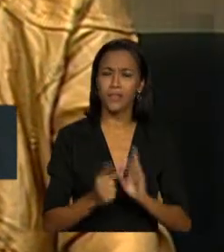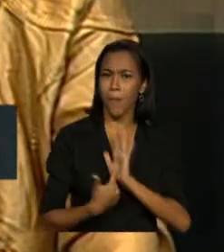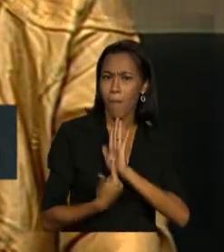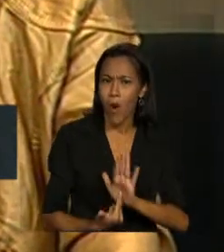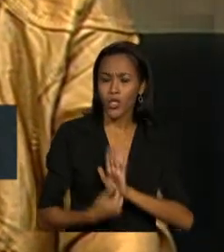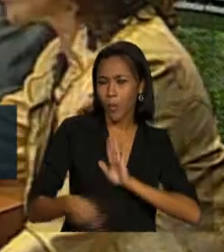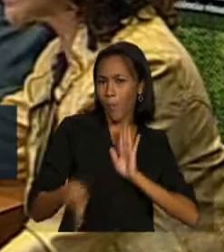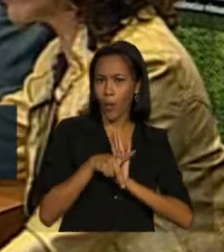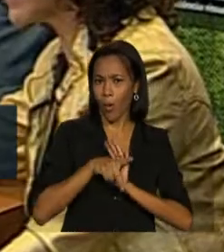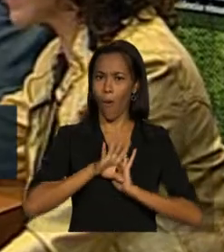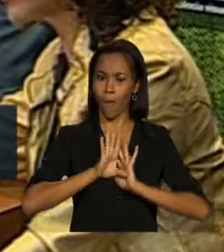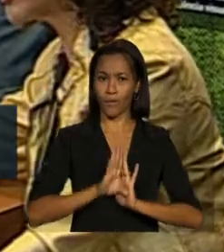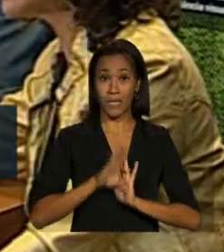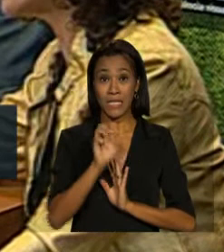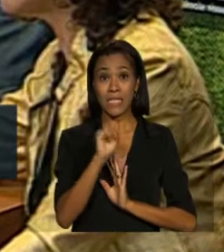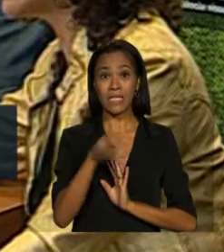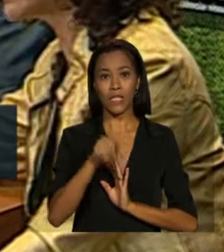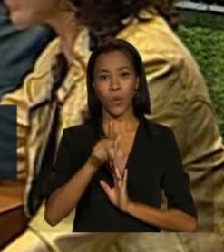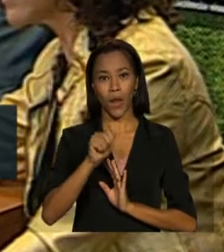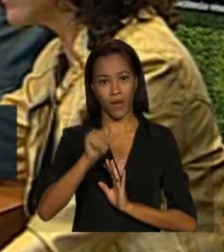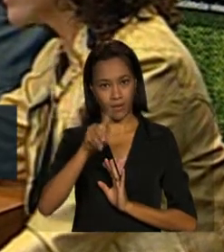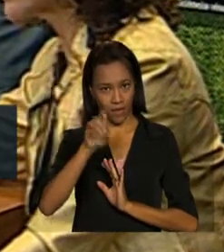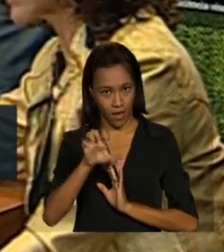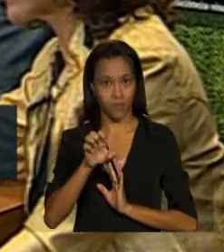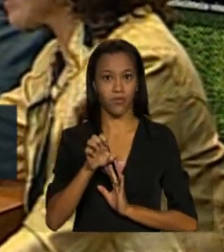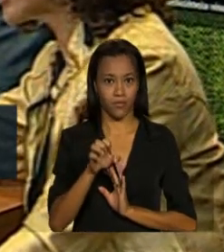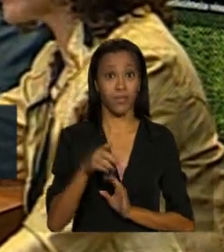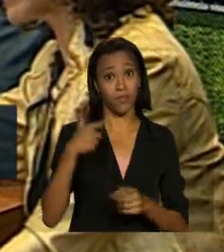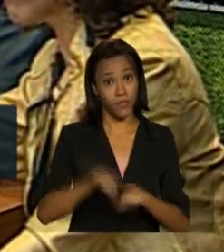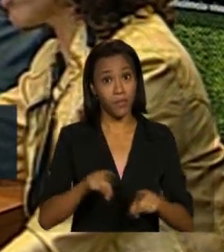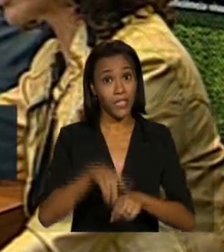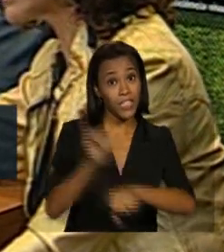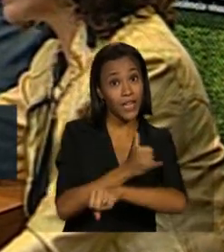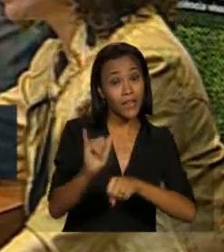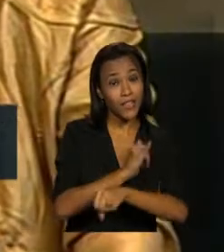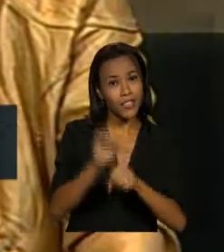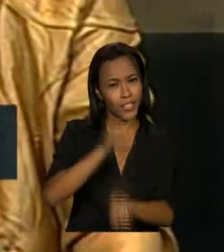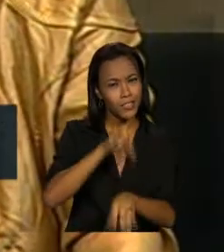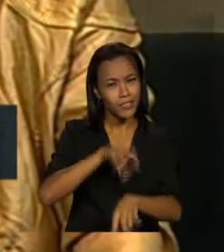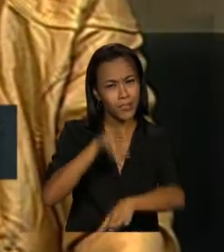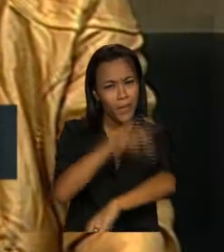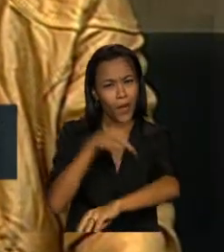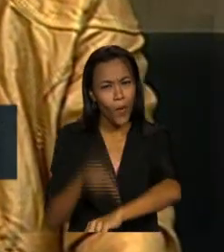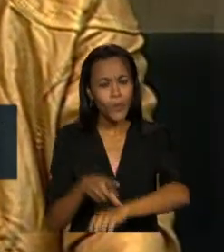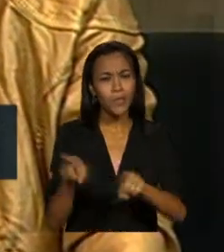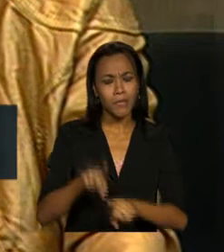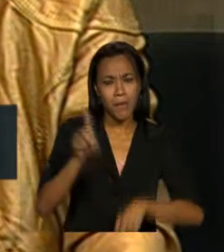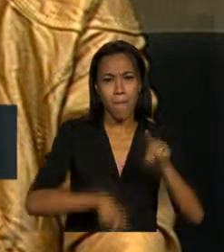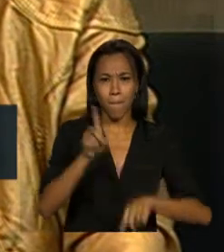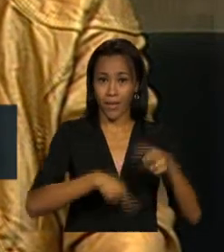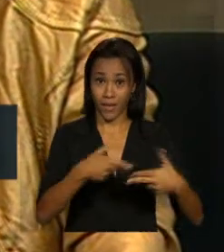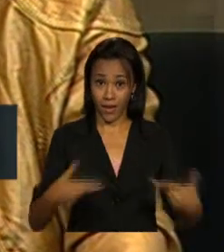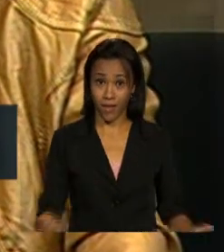sua individualidade, a sua singularidade e demanda estratégias pedagógicas e recursos de